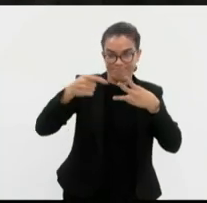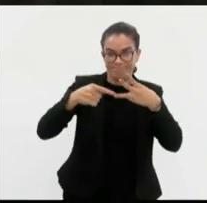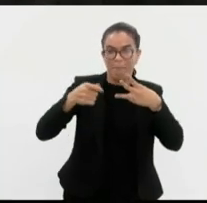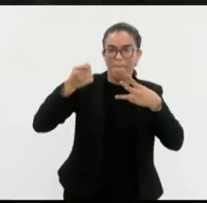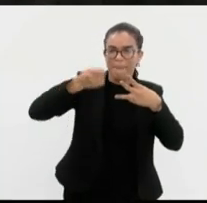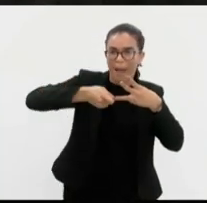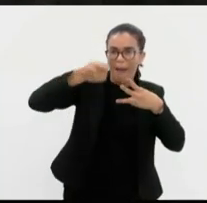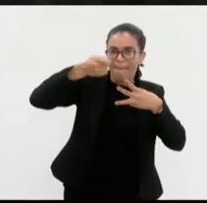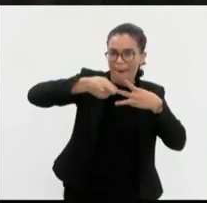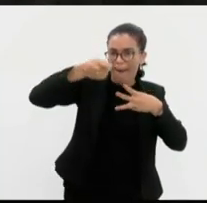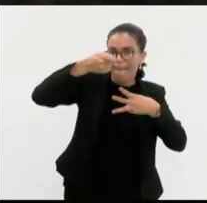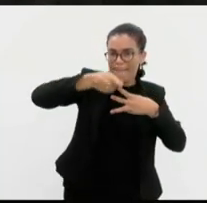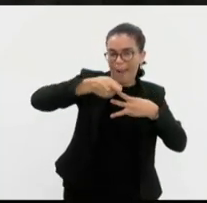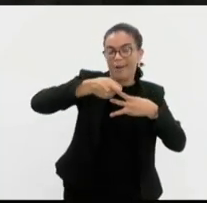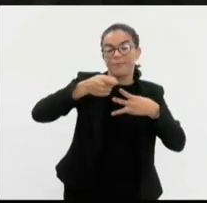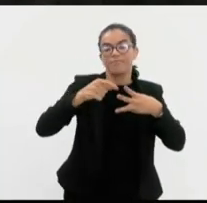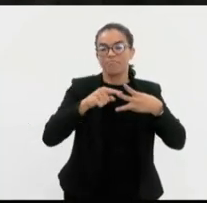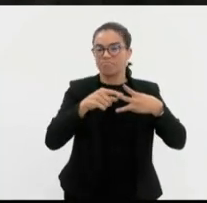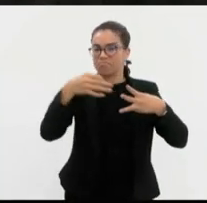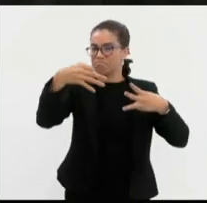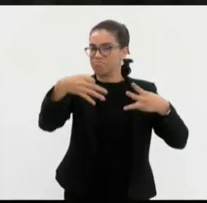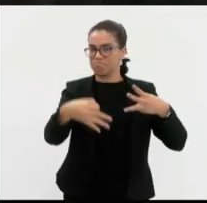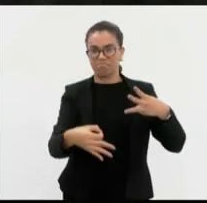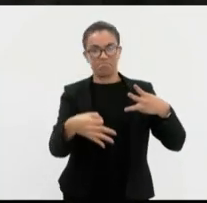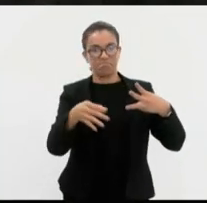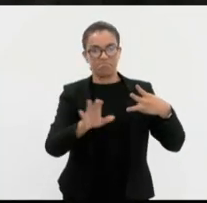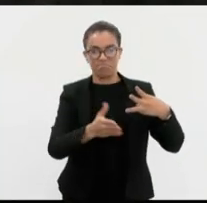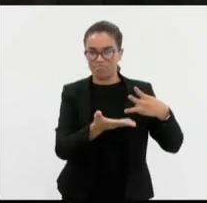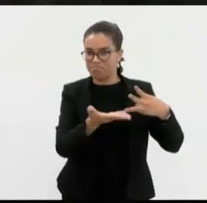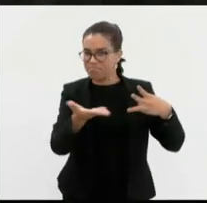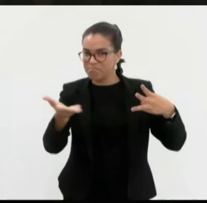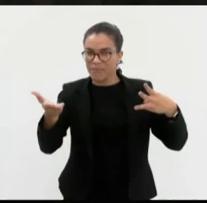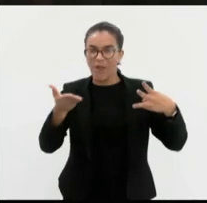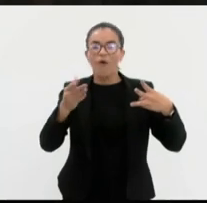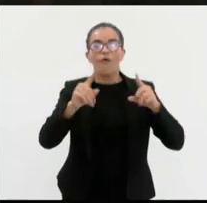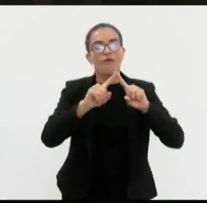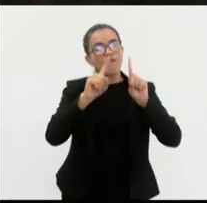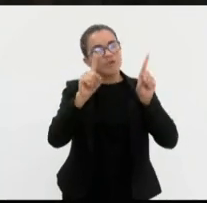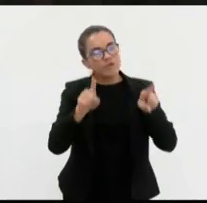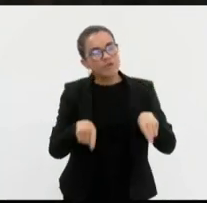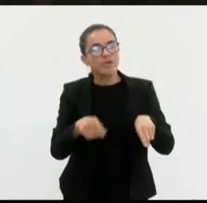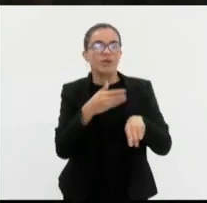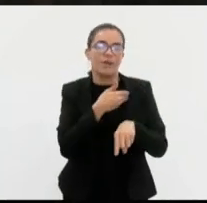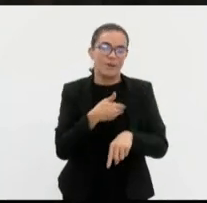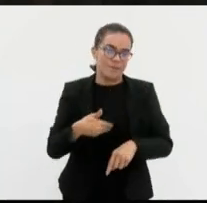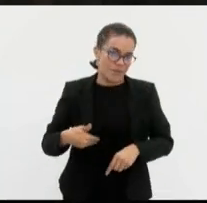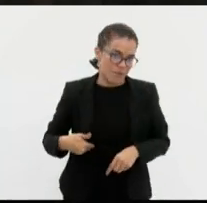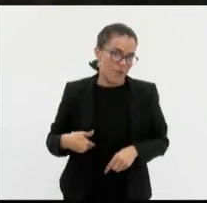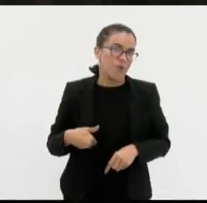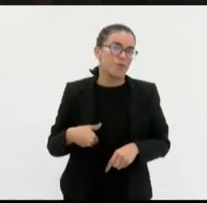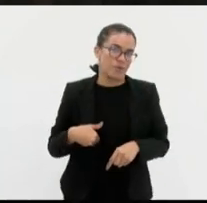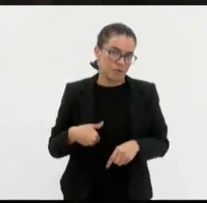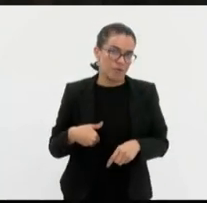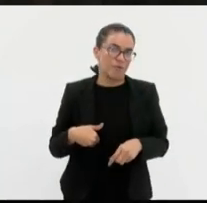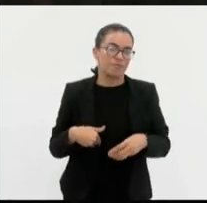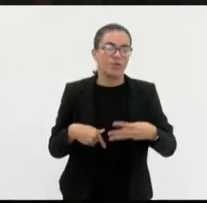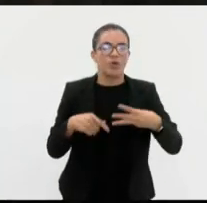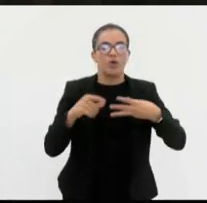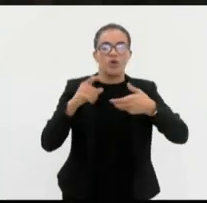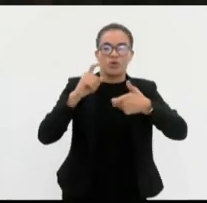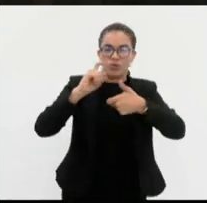até aí justíssimo com os senhores Funcionários Públicos de todos os